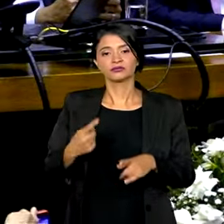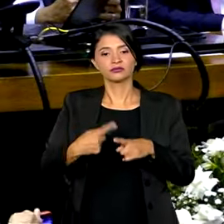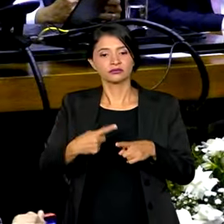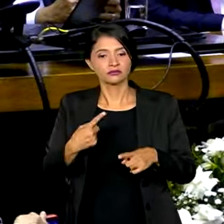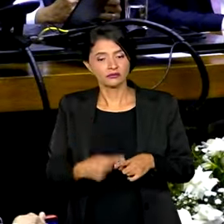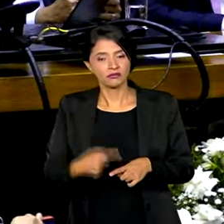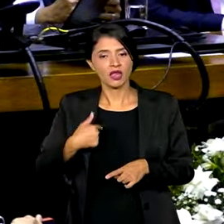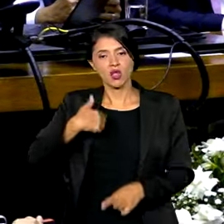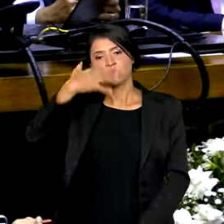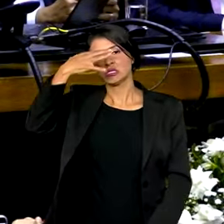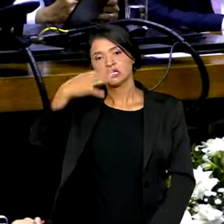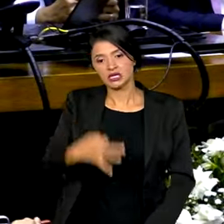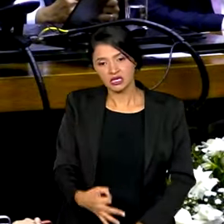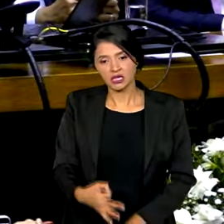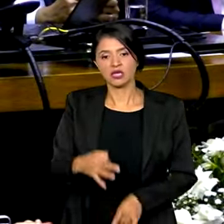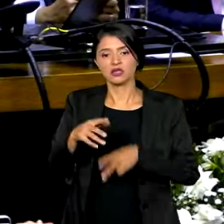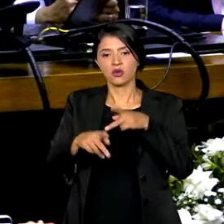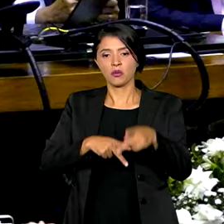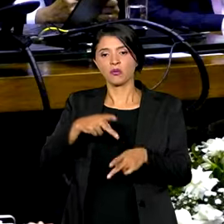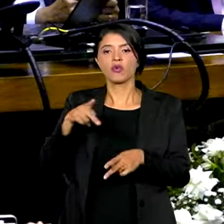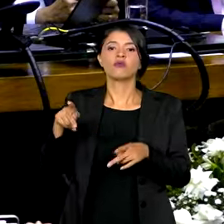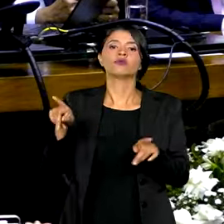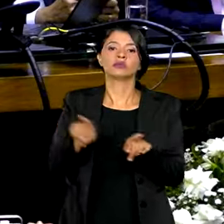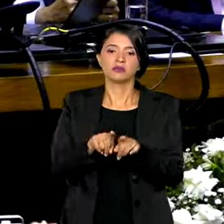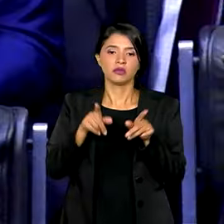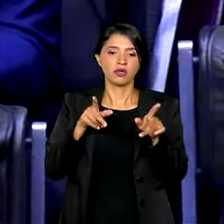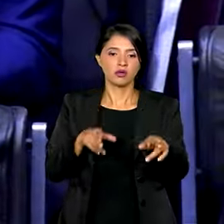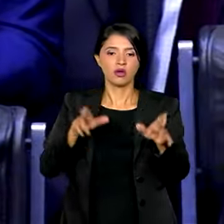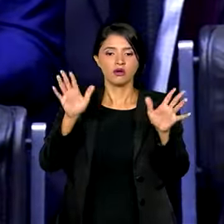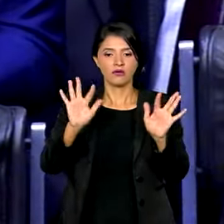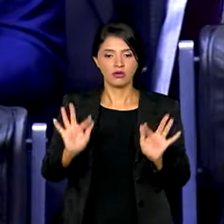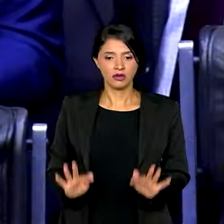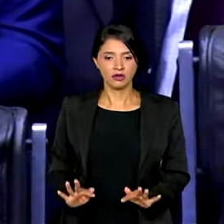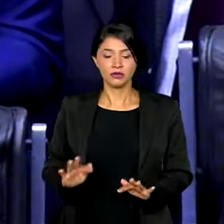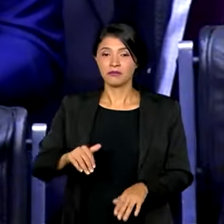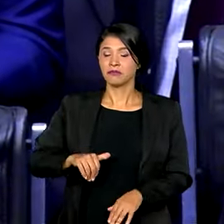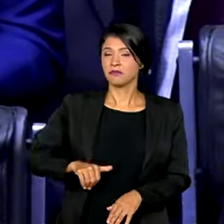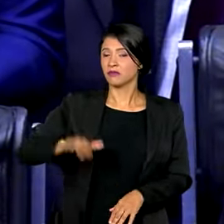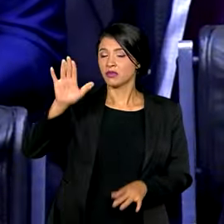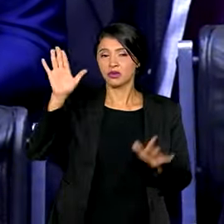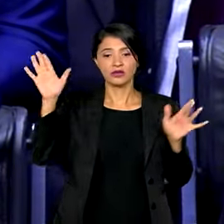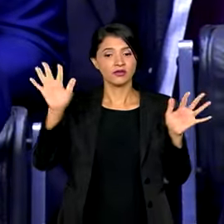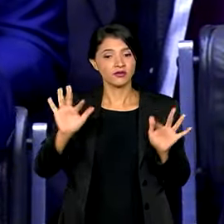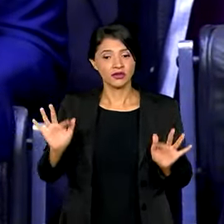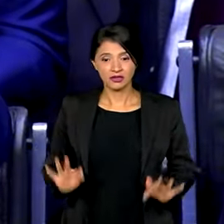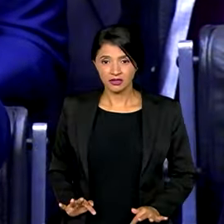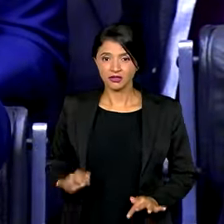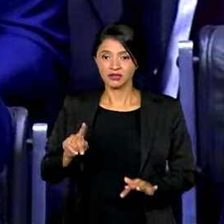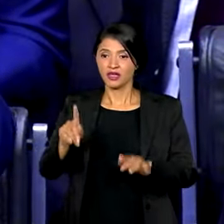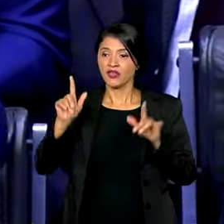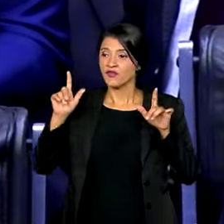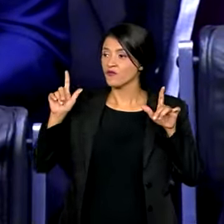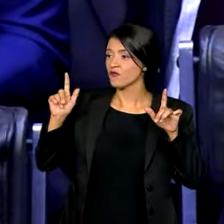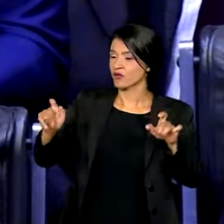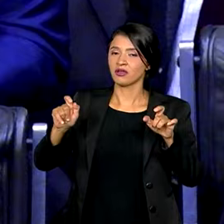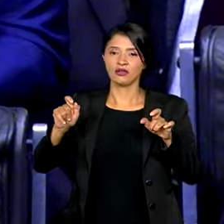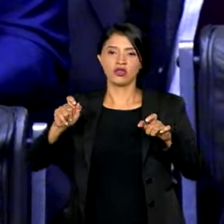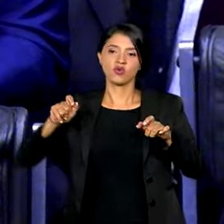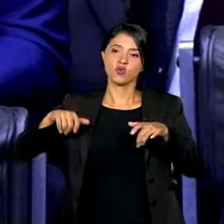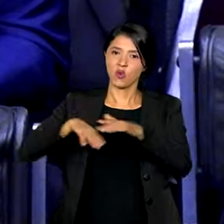eu tenho certeza que o povo está feliz. Mas o que me deixa mais feliz é essa fotografia aqui.